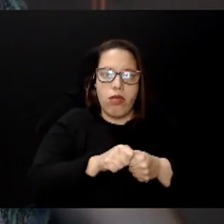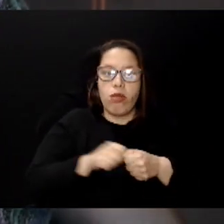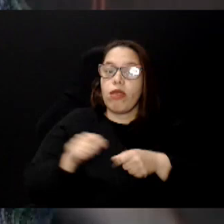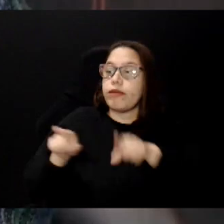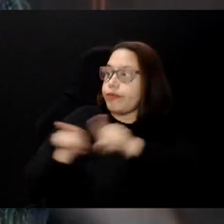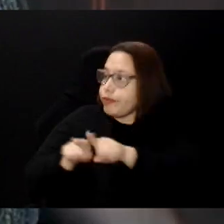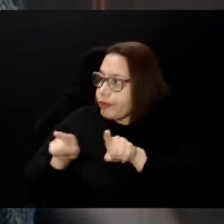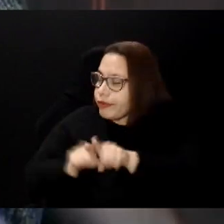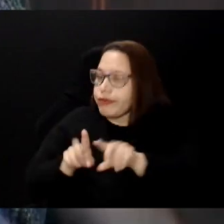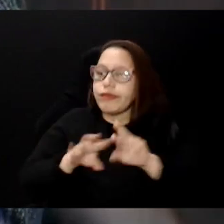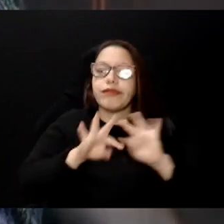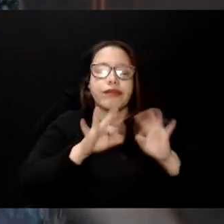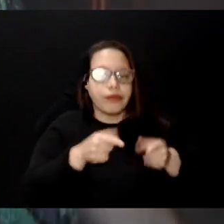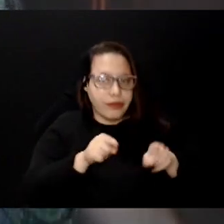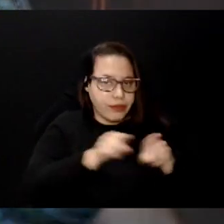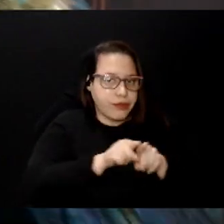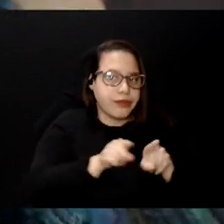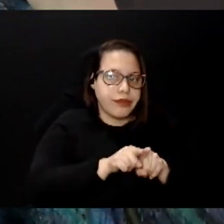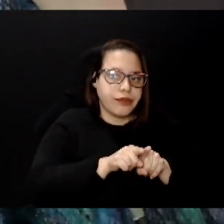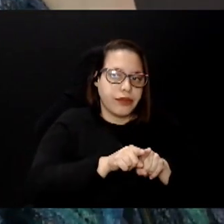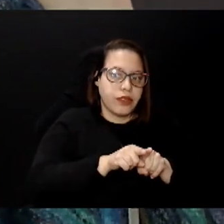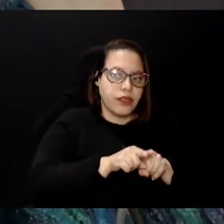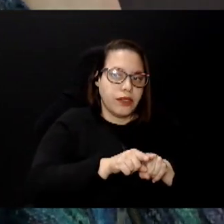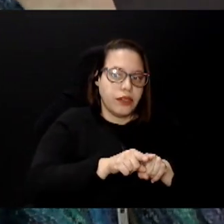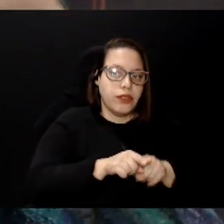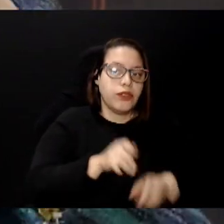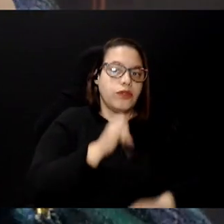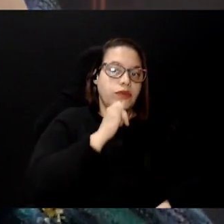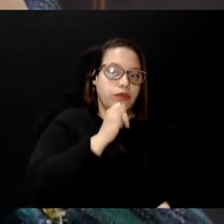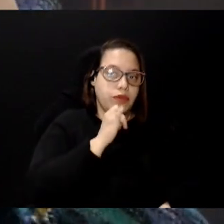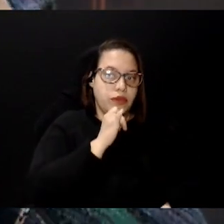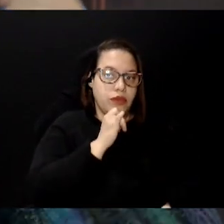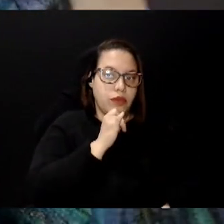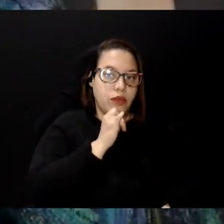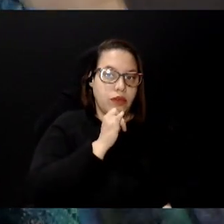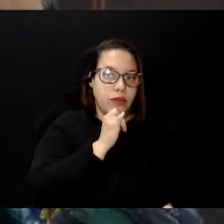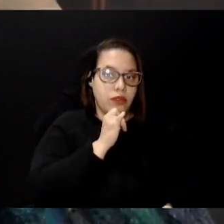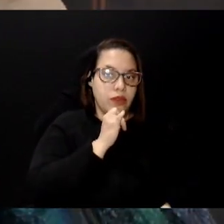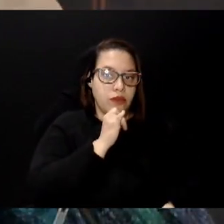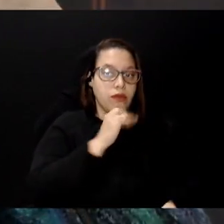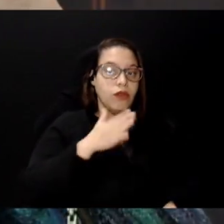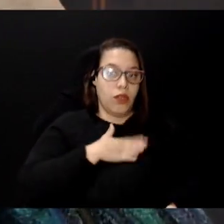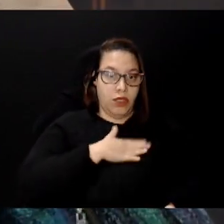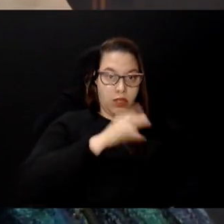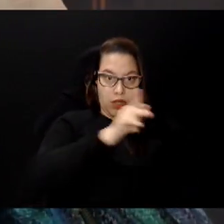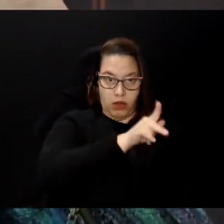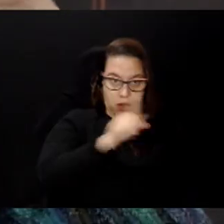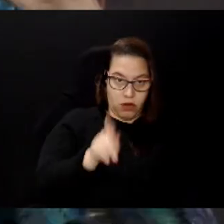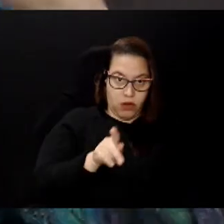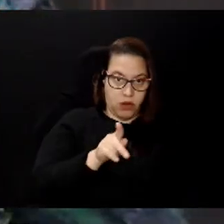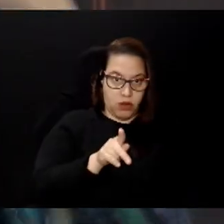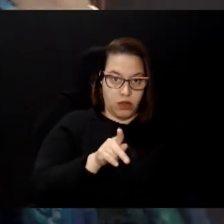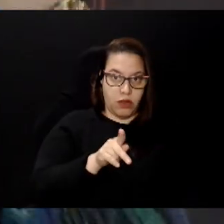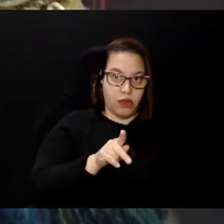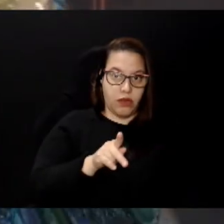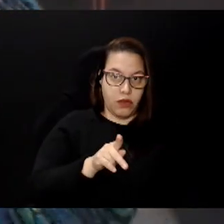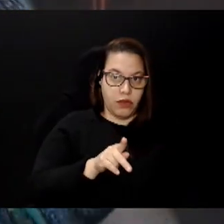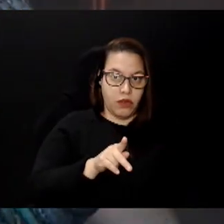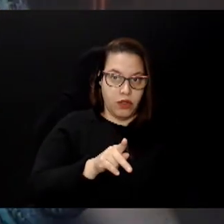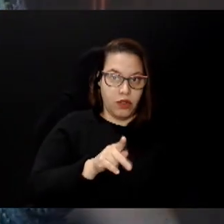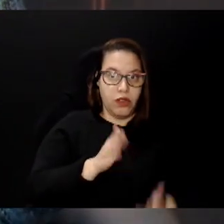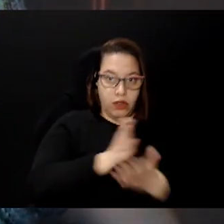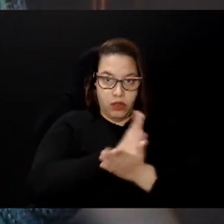faz. Mas eu vou dar um exemplo. Por favor. Eu sou professora e uma professora que divide aula